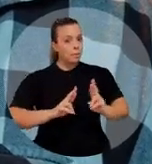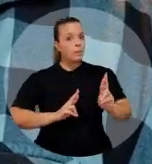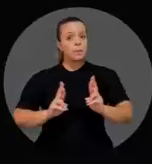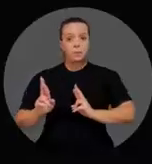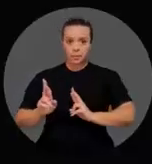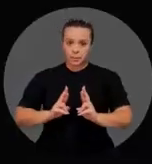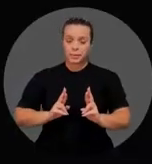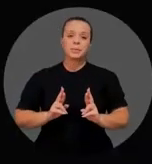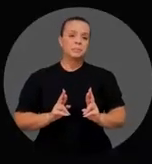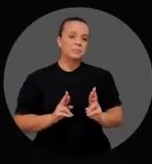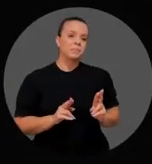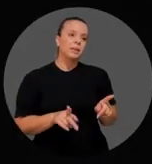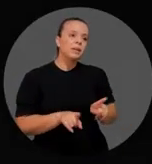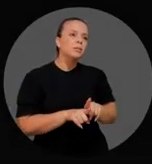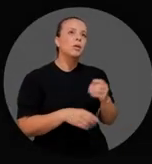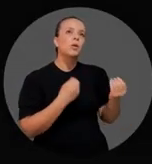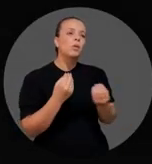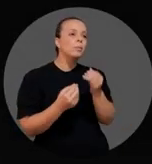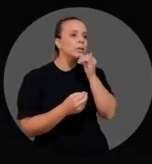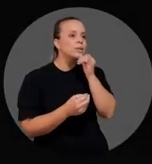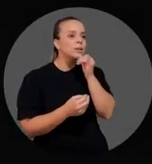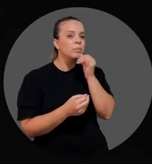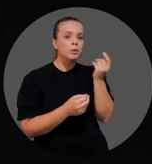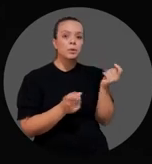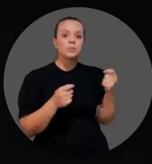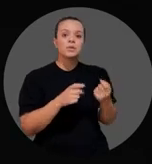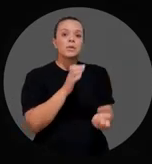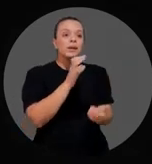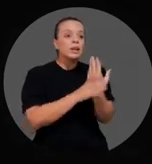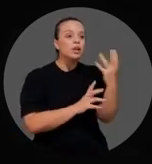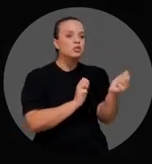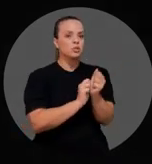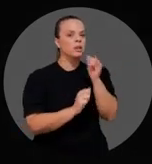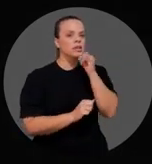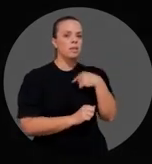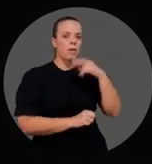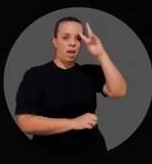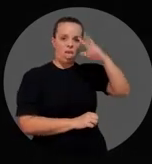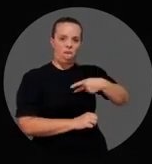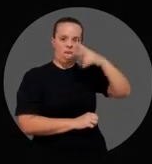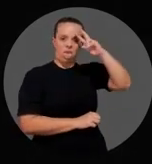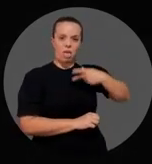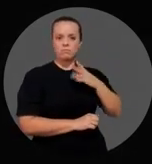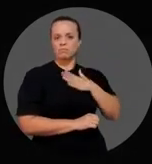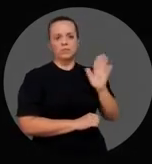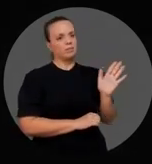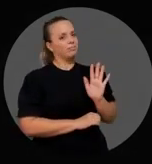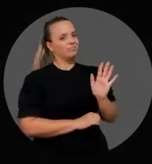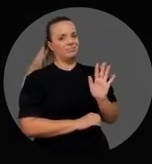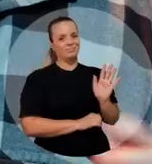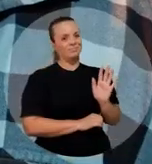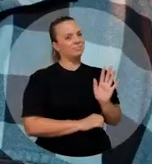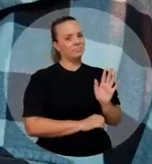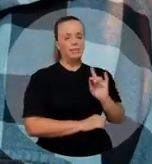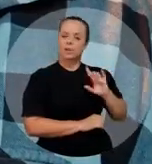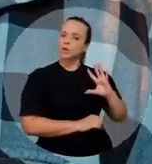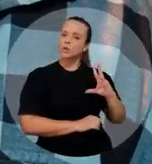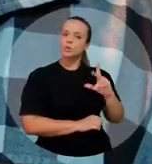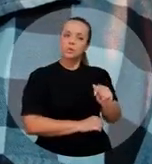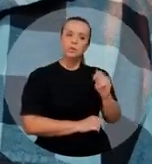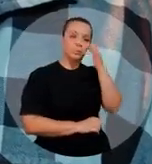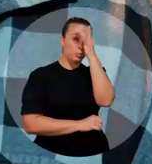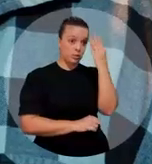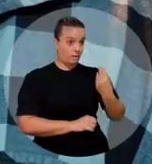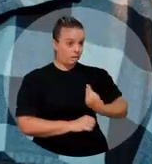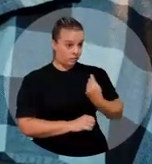mundo e como cocriar com os outros, não ser tão fominha, sabe? Tipo, é meu e faz do meu jeito?